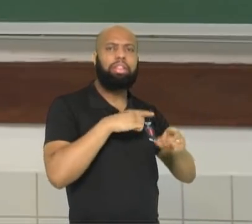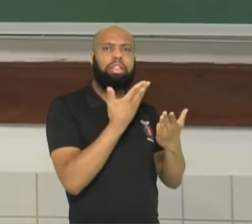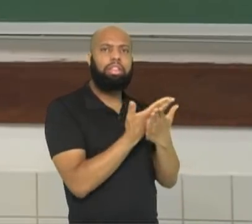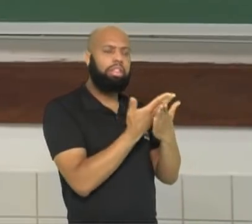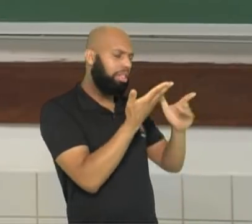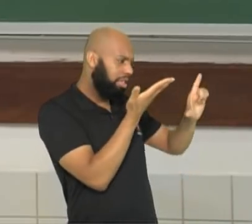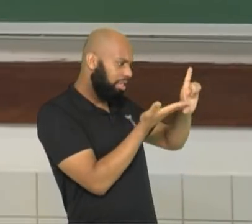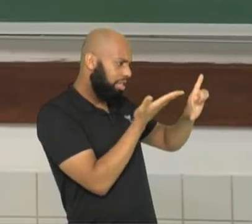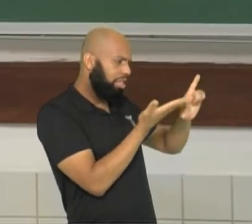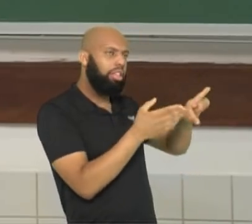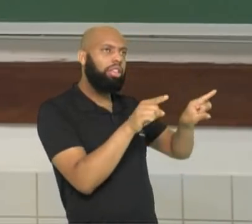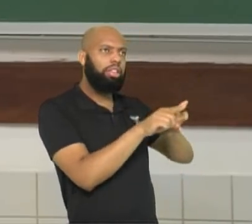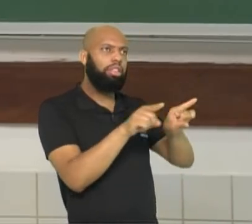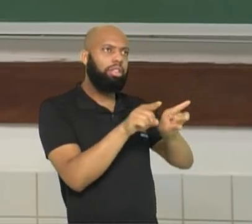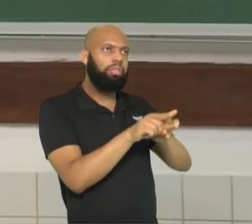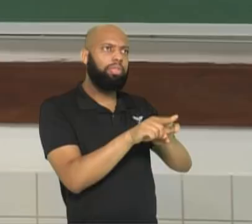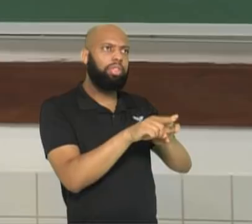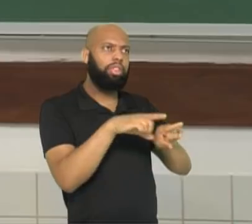Classroom ou